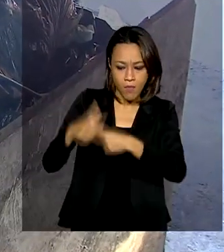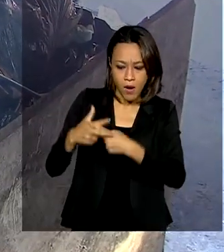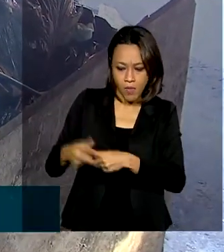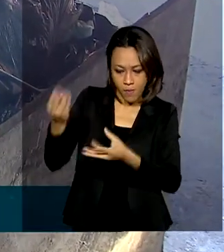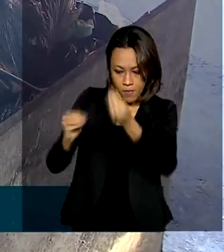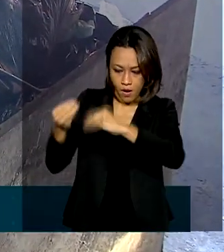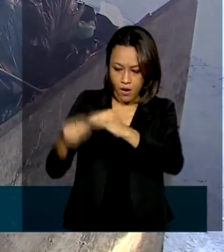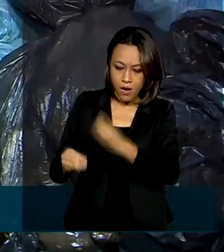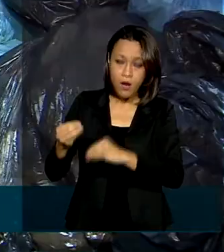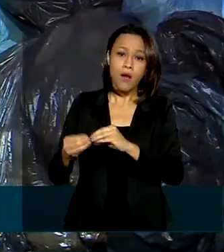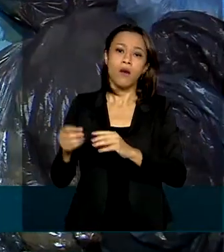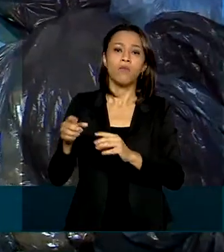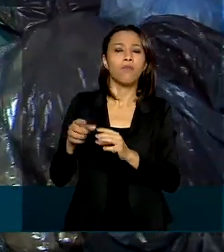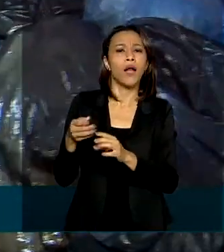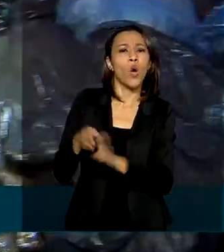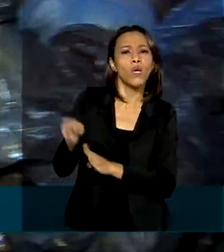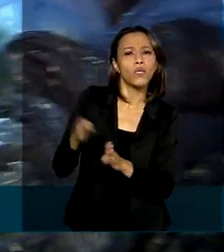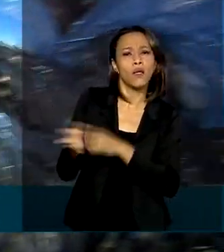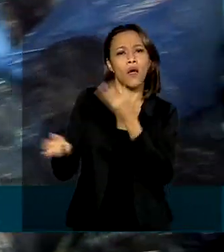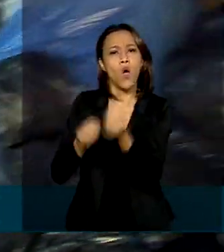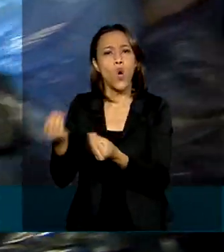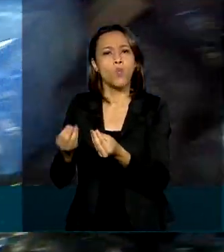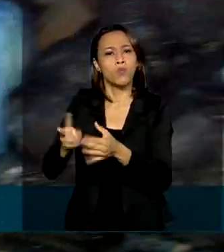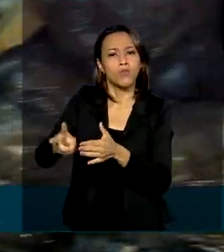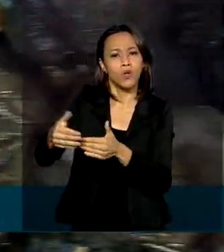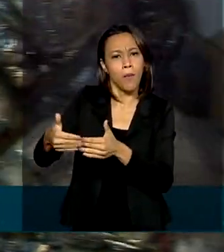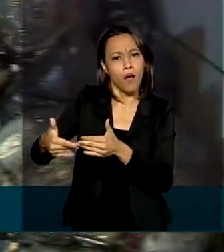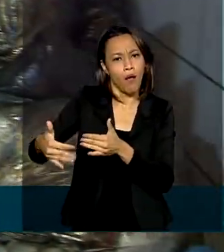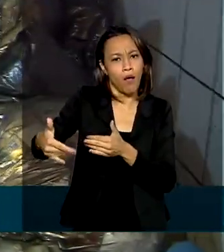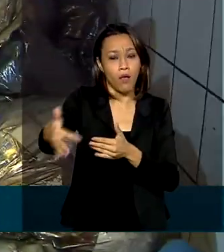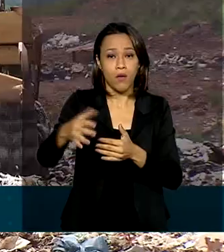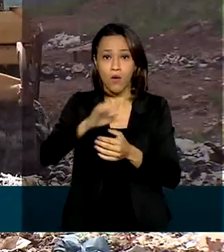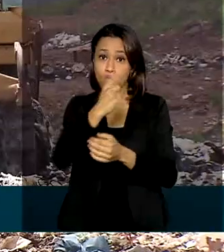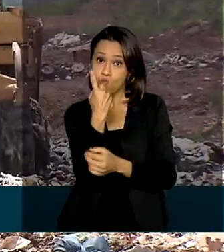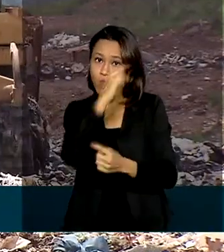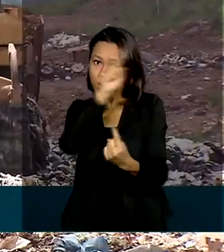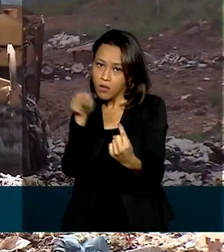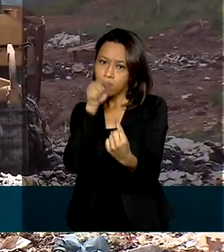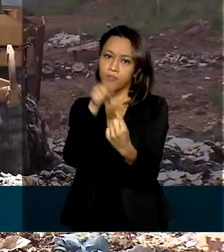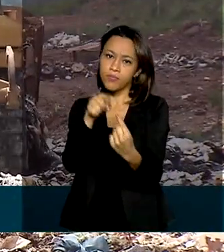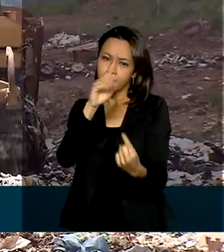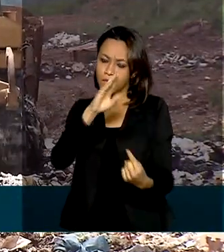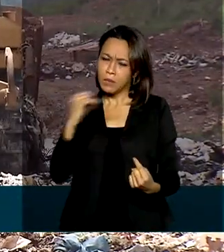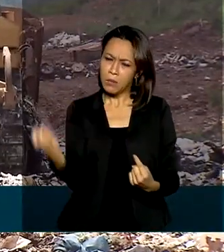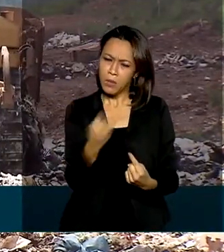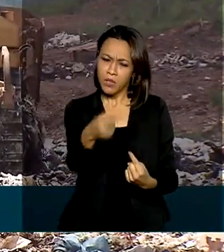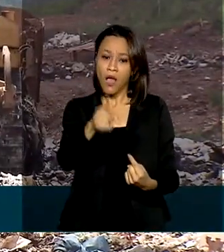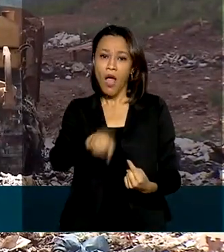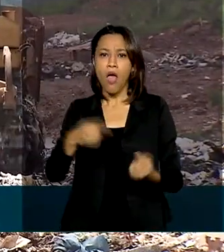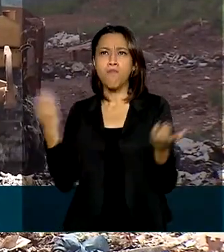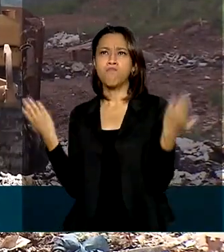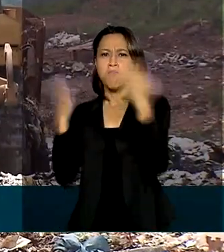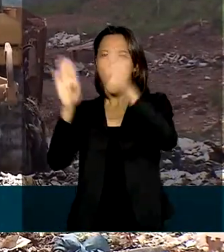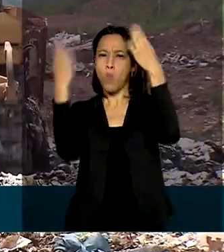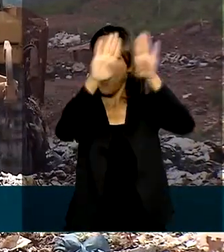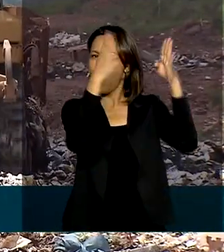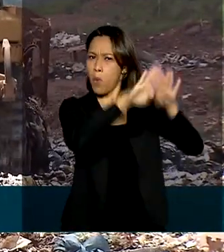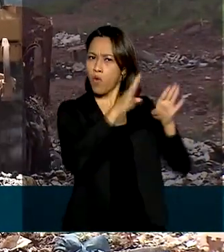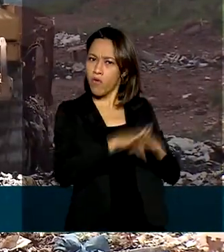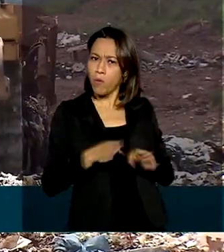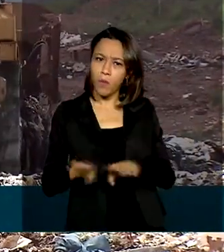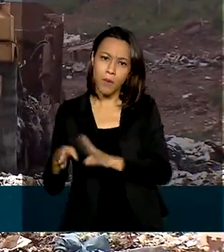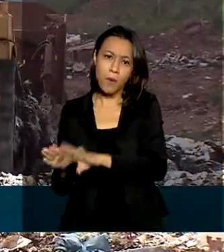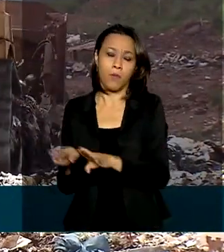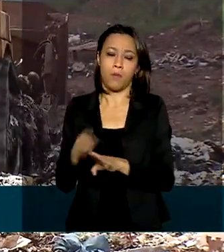os investimentos no setor entre as metas mais importantes estão encerramento de todos os lixões